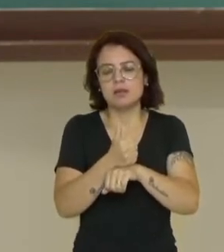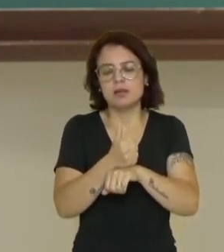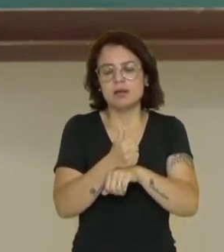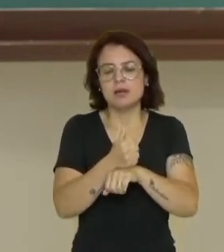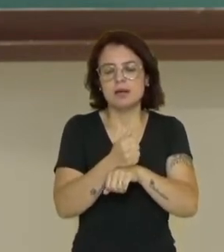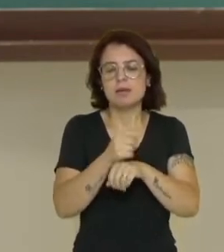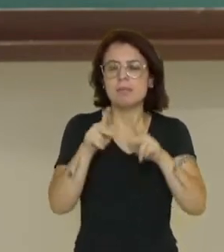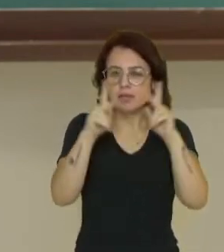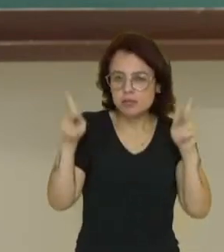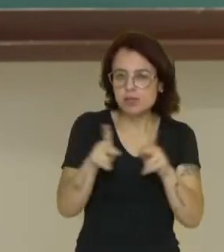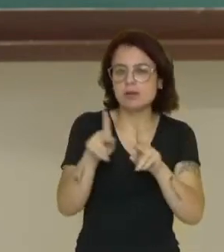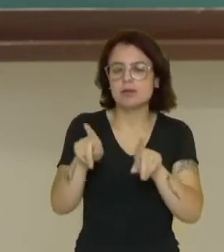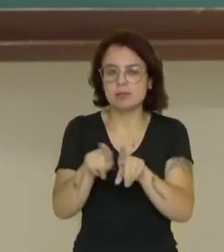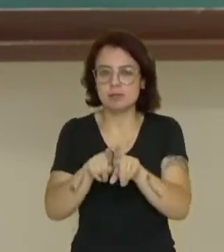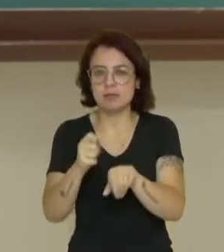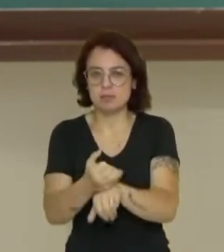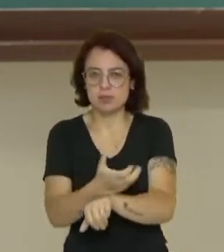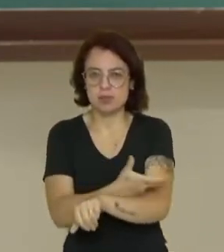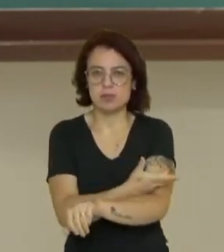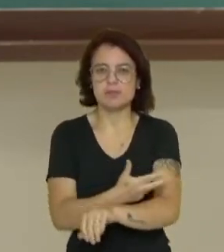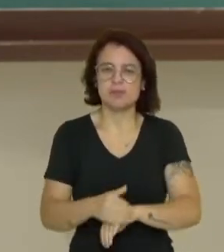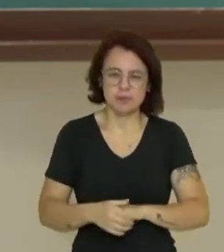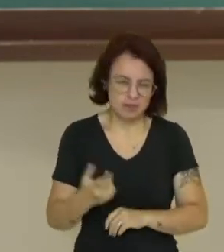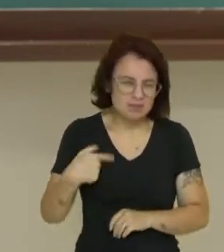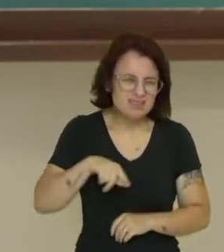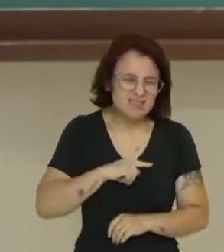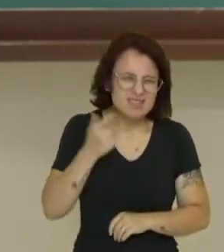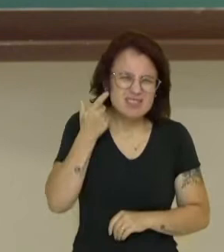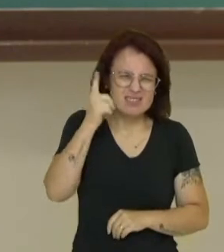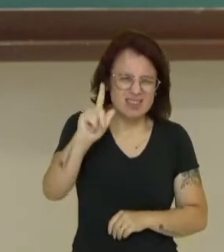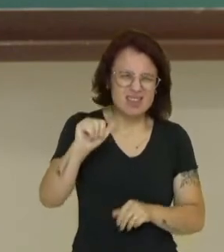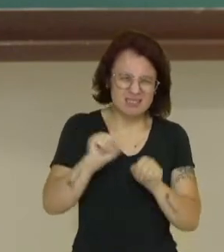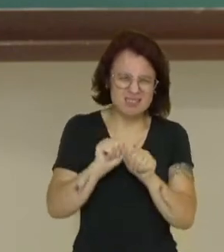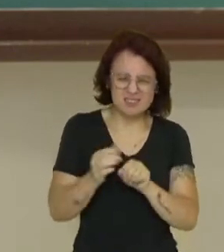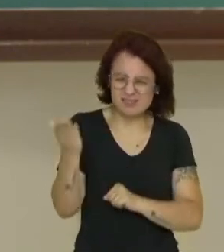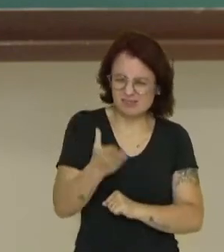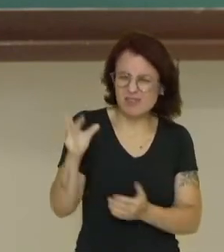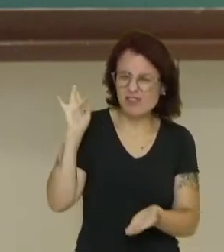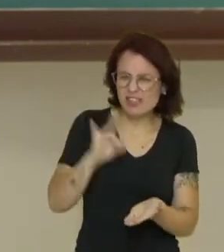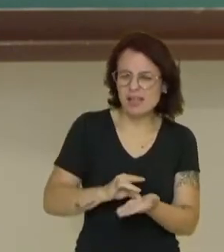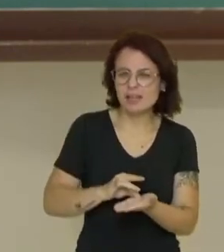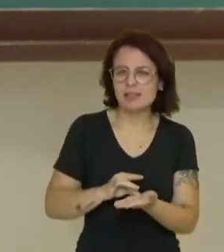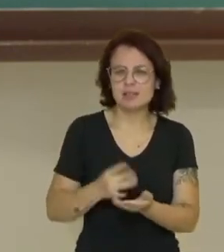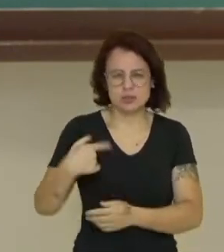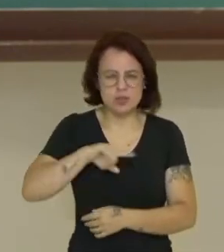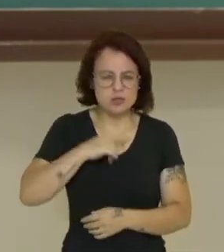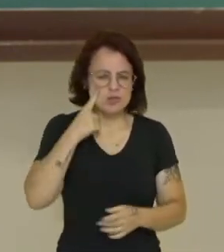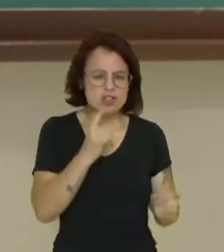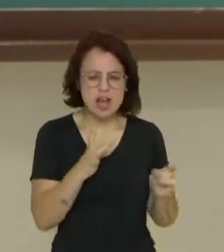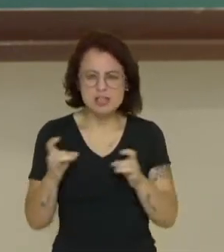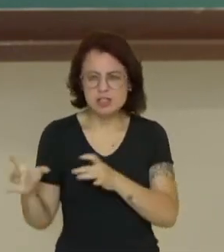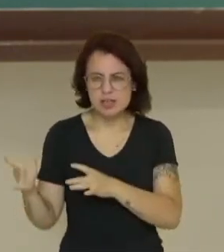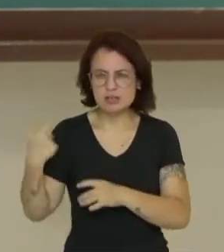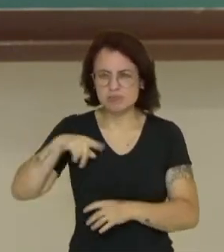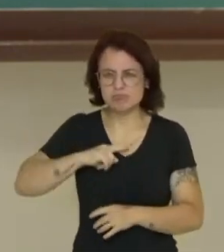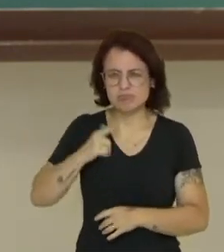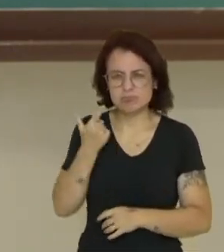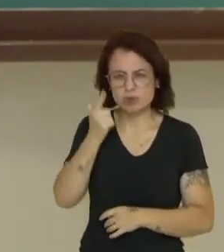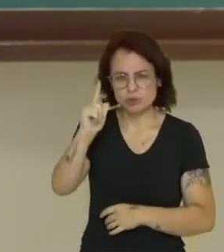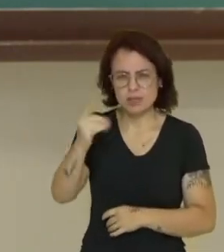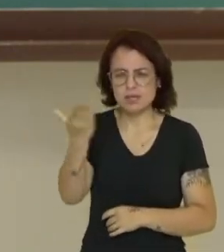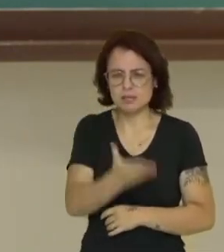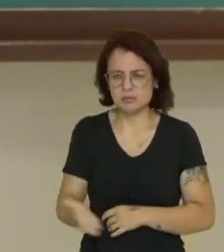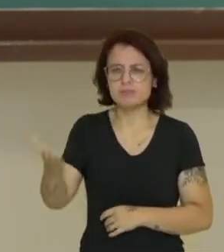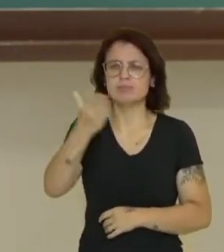emoções. Aí fica a pergunta, né? Será que a gente consegue de fato agir assim? Será que no nosso dia a dia a gente consegue